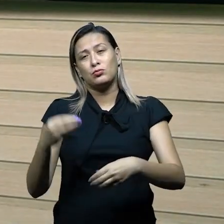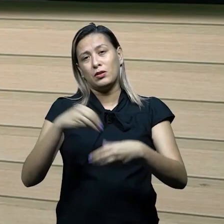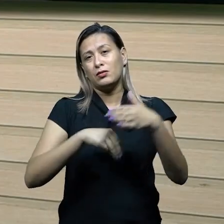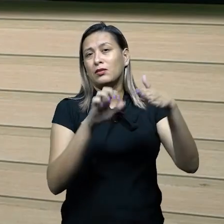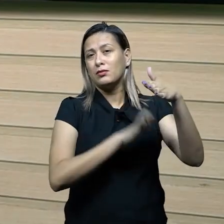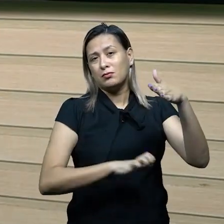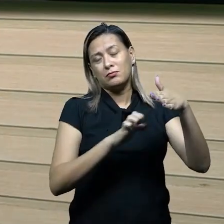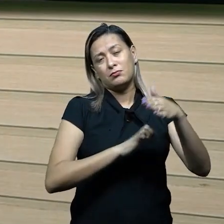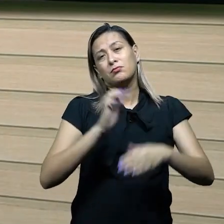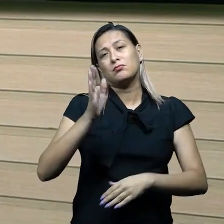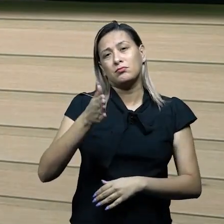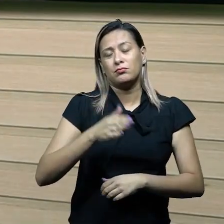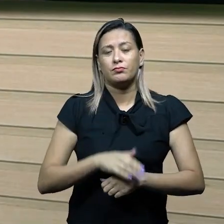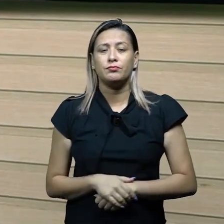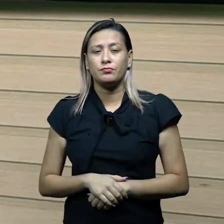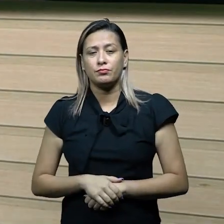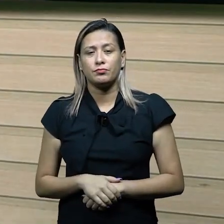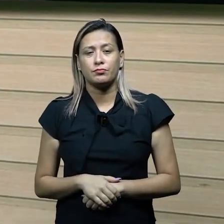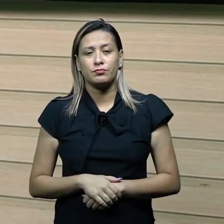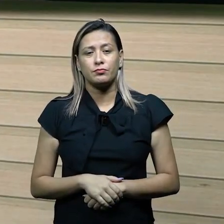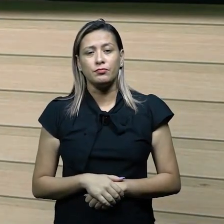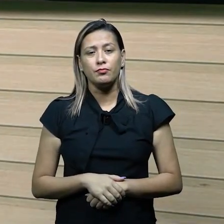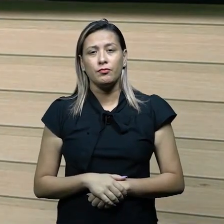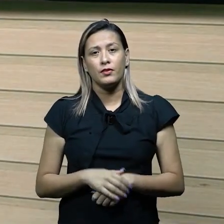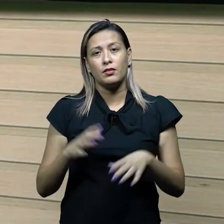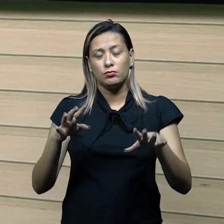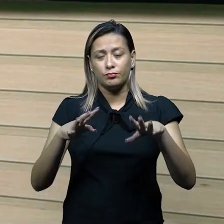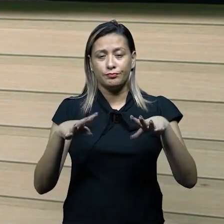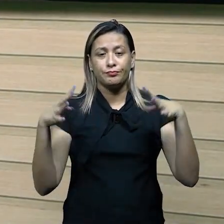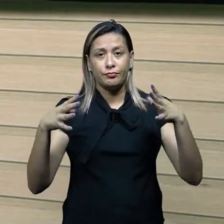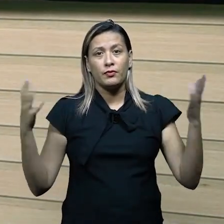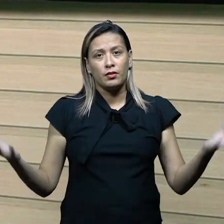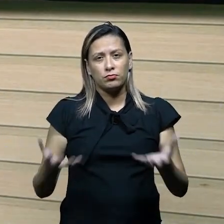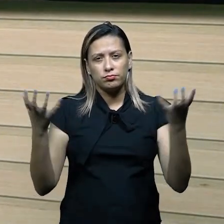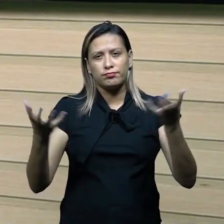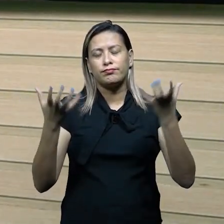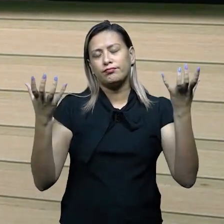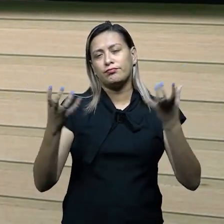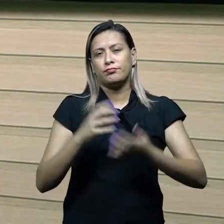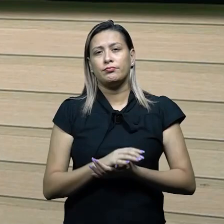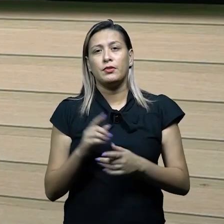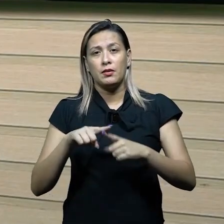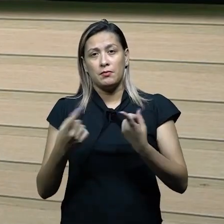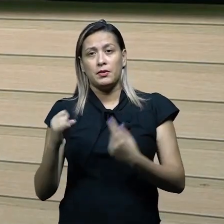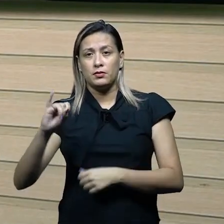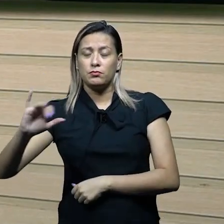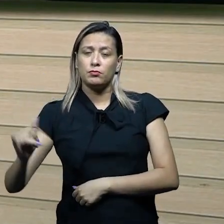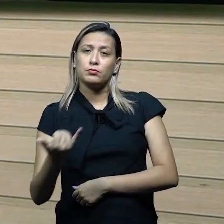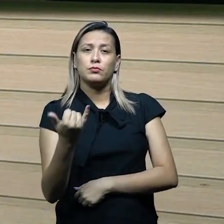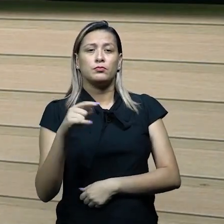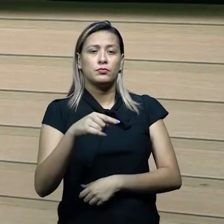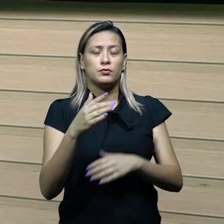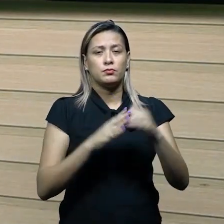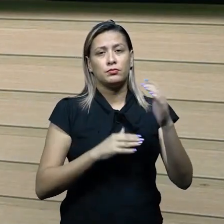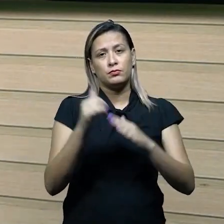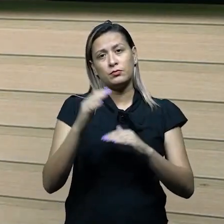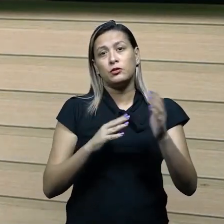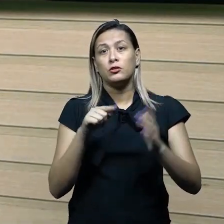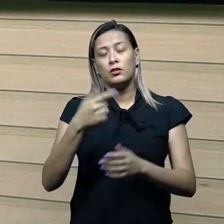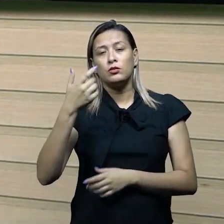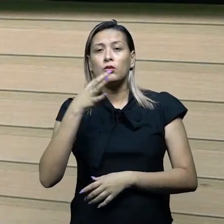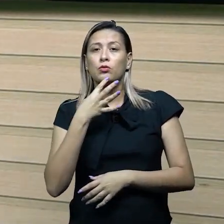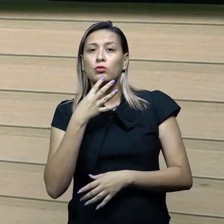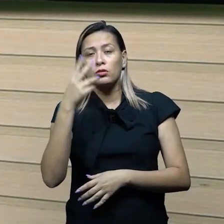qualquer situação nova te chama a atenção, te motiva a mais. Então, quando eu vou só promover alguém, ele já conhece as rotinas da empresa, já conhece